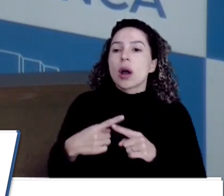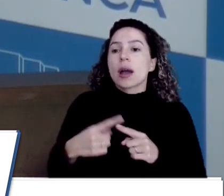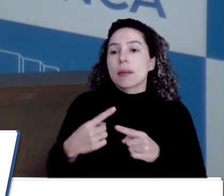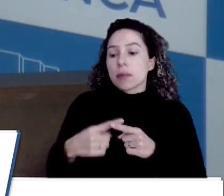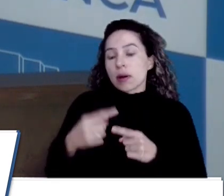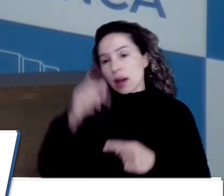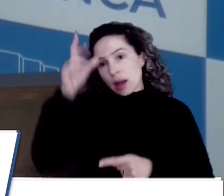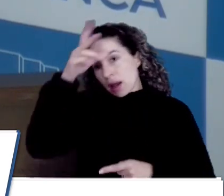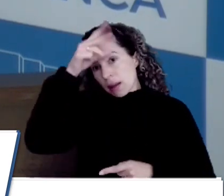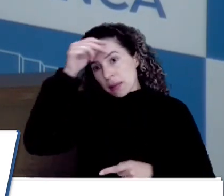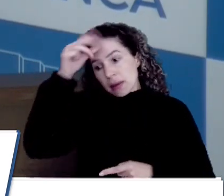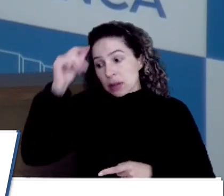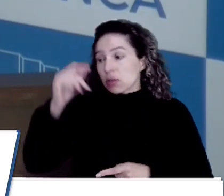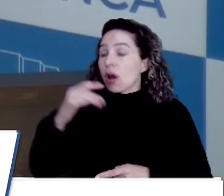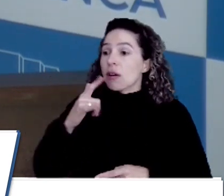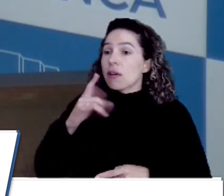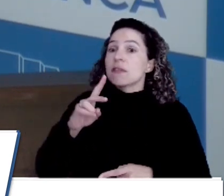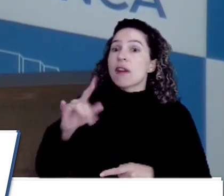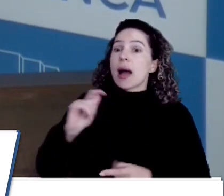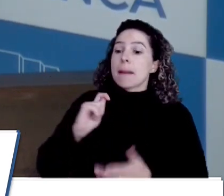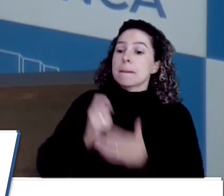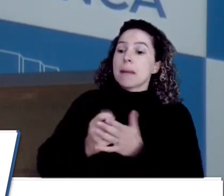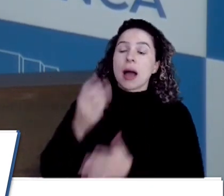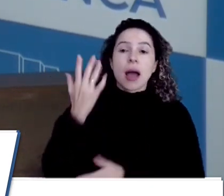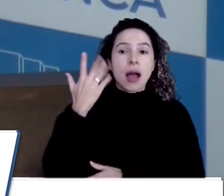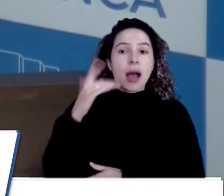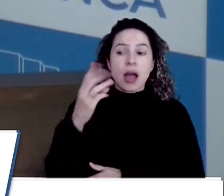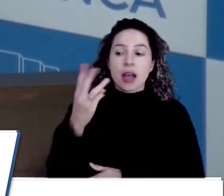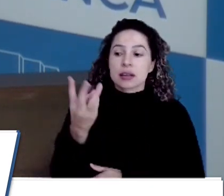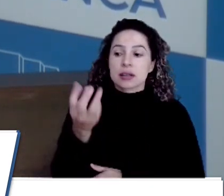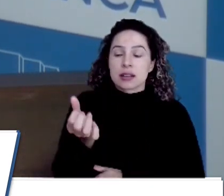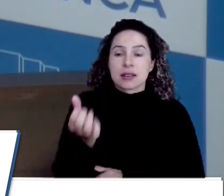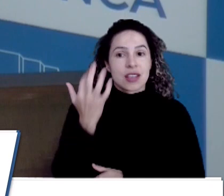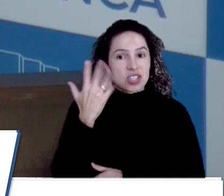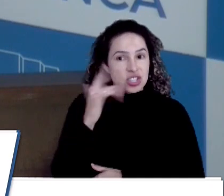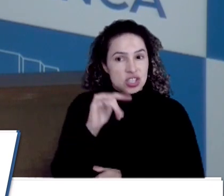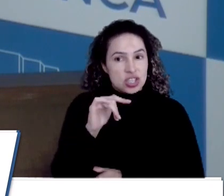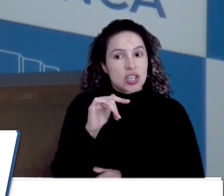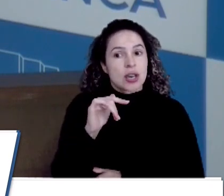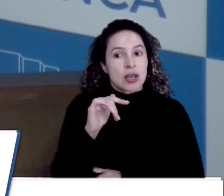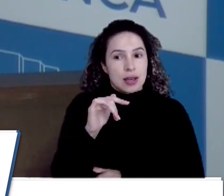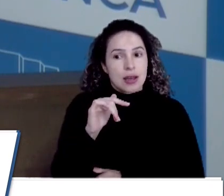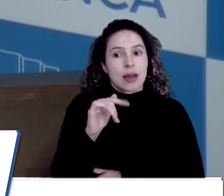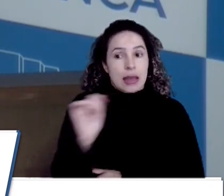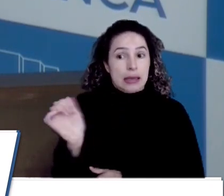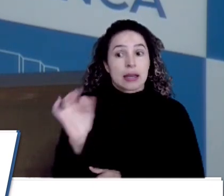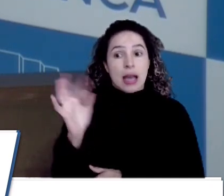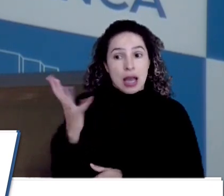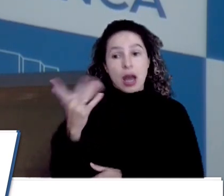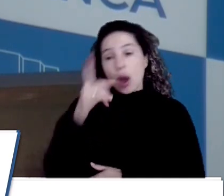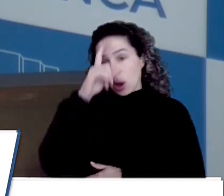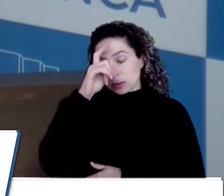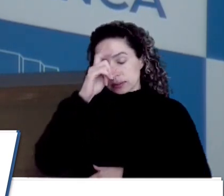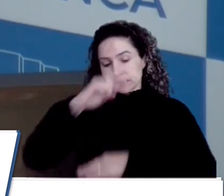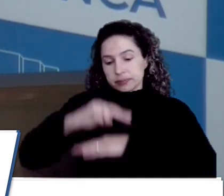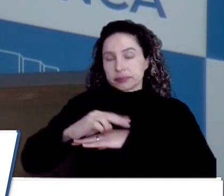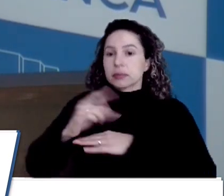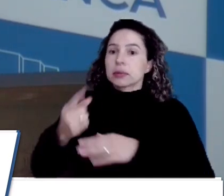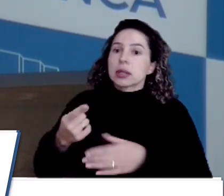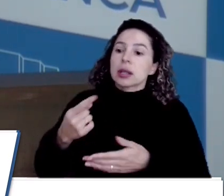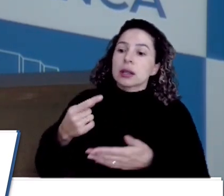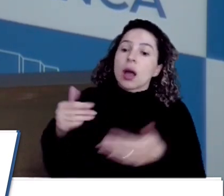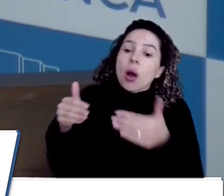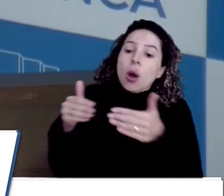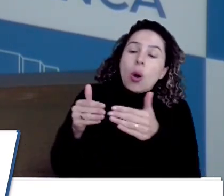pagar eles 36 dias, e você sabe que é caríssimo um leito hoje. Né? Então, precisa de entrar num acordo para ver esse negócio